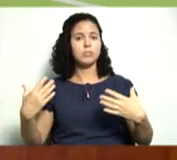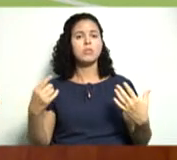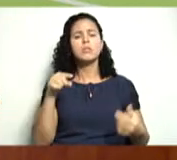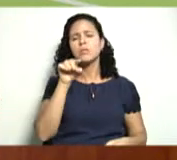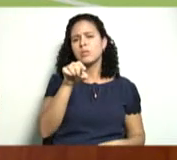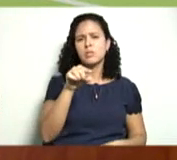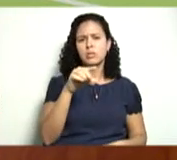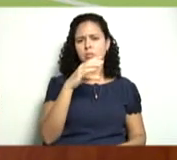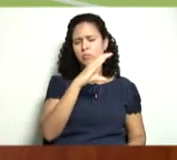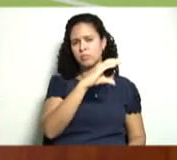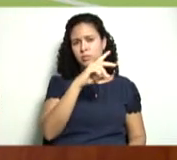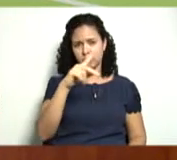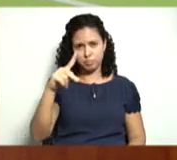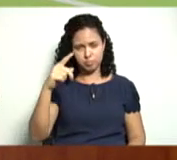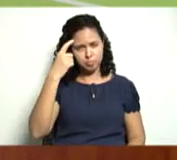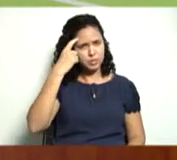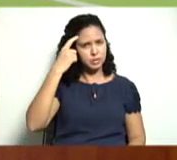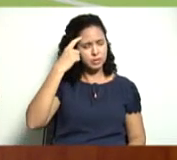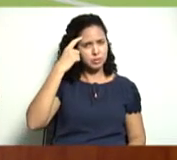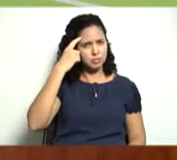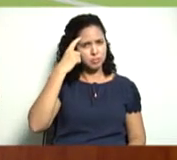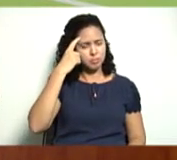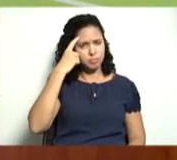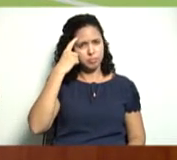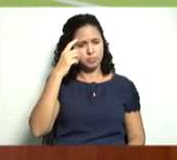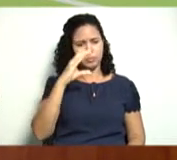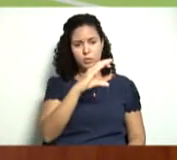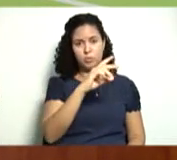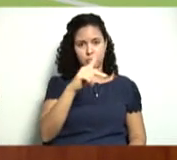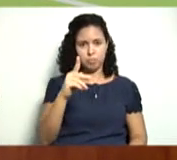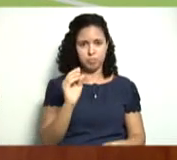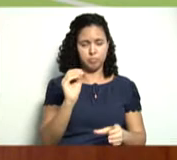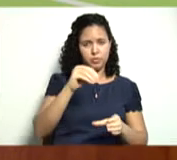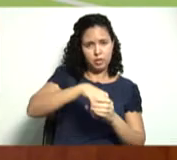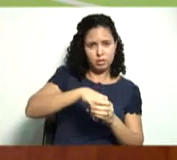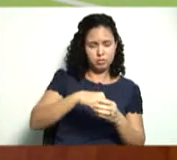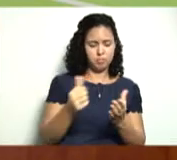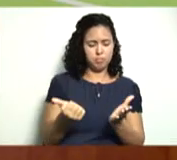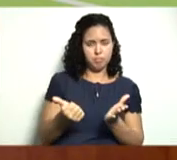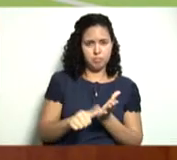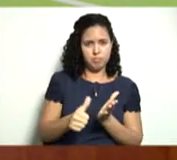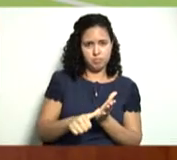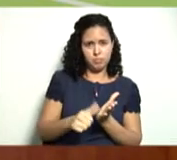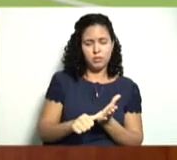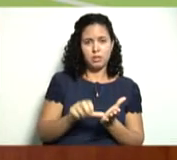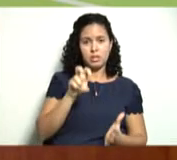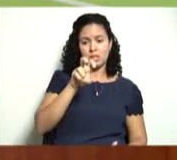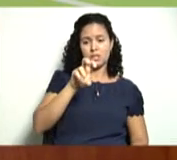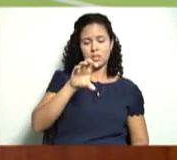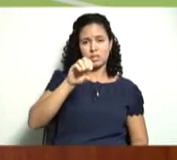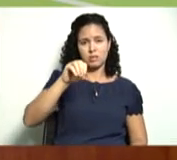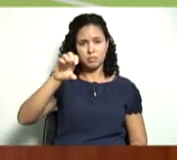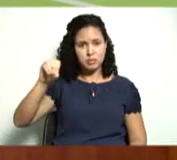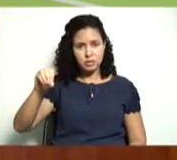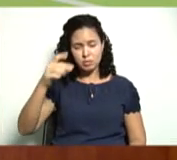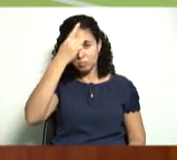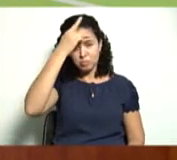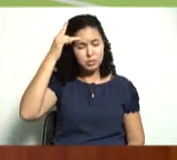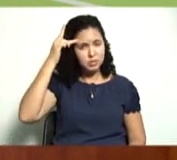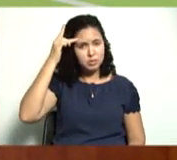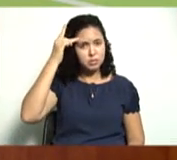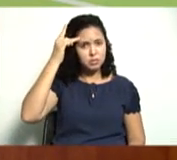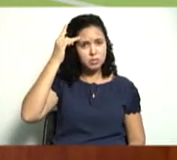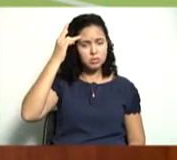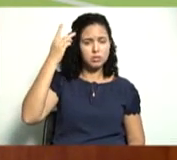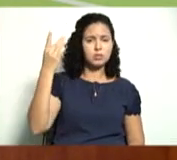cooperativa tendo aí no mínimo 500 associados né 500 cooperados você precisa entrar em contato com cada um desses